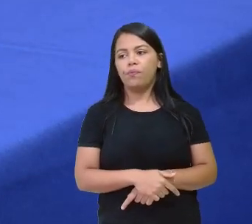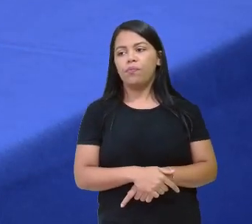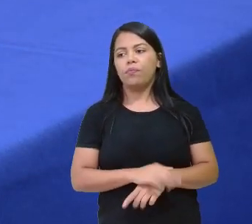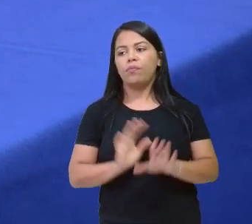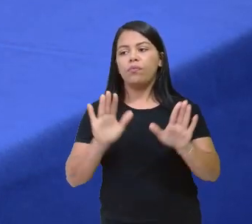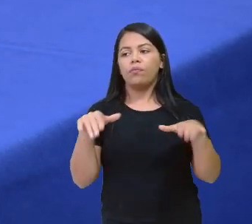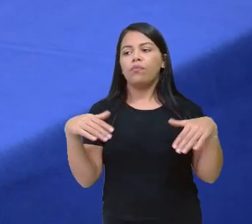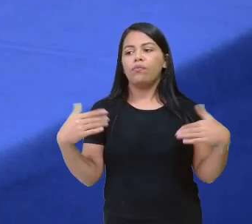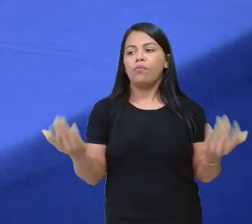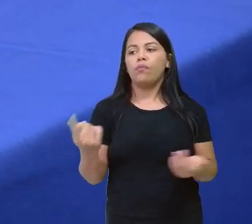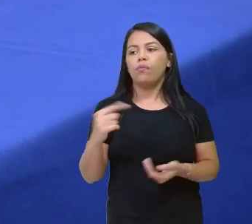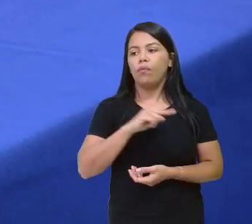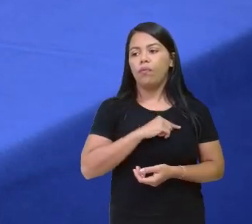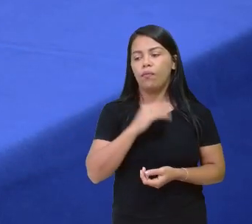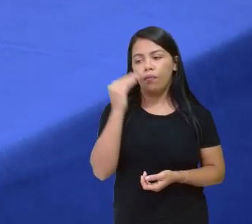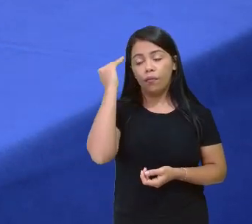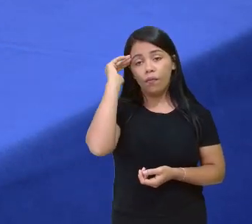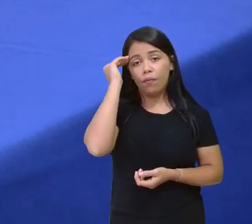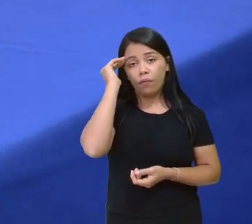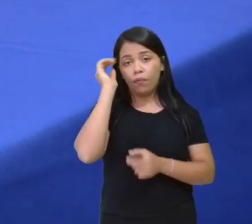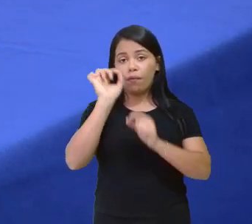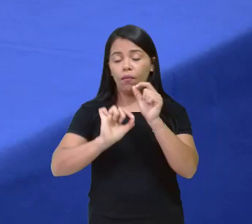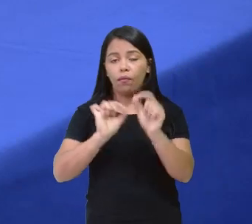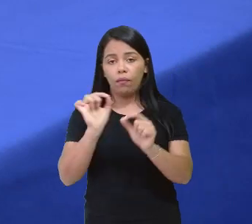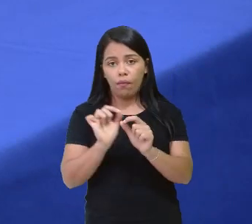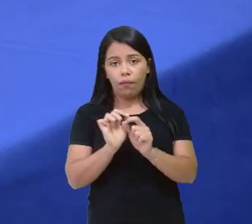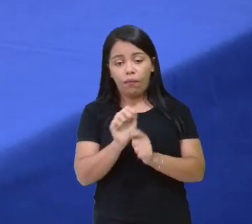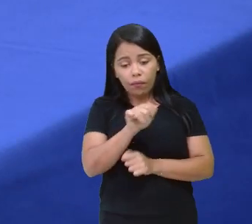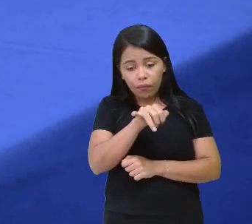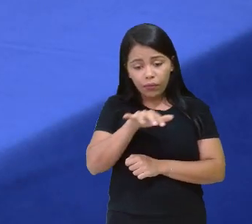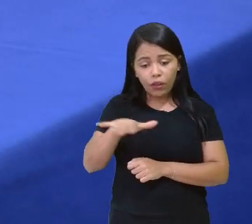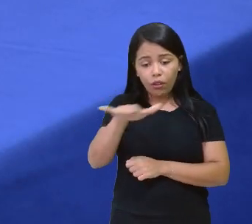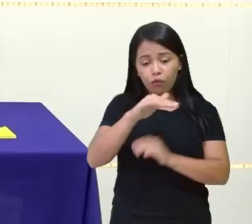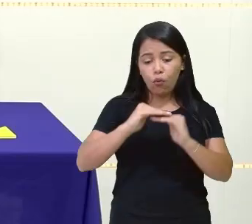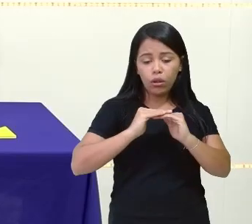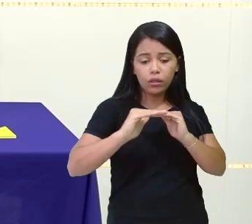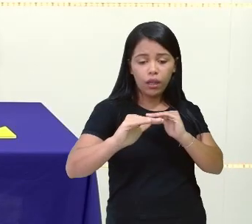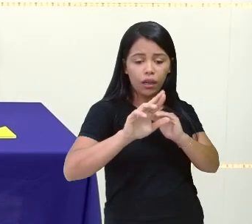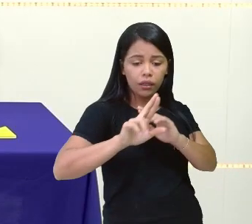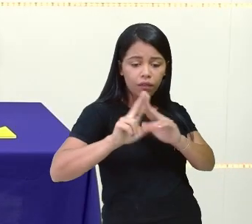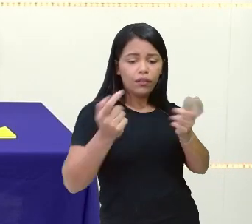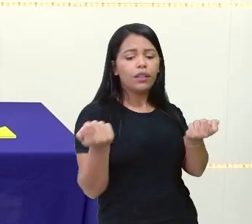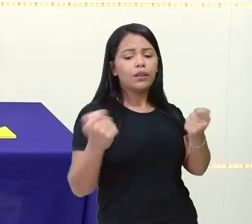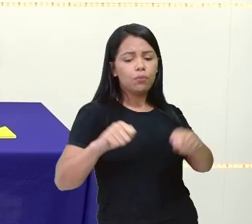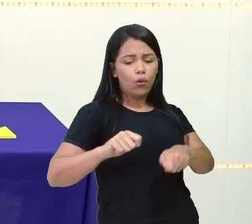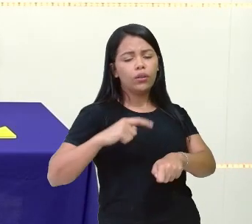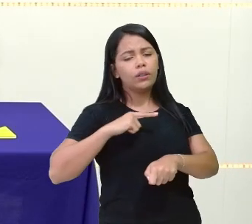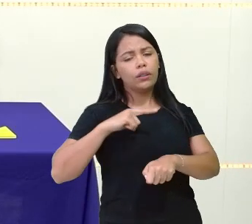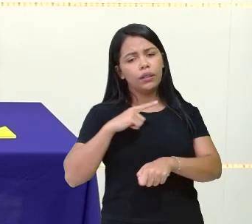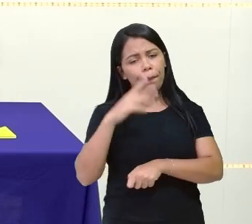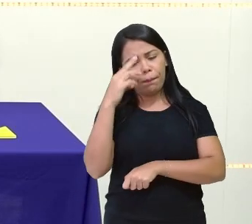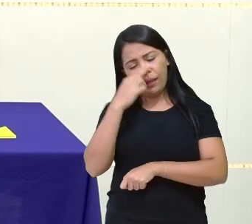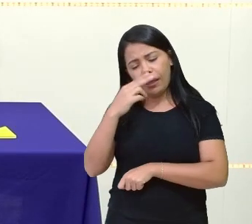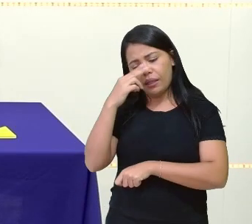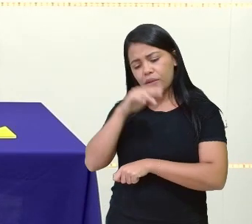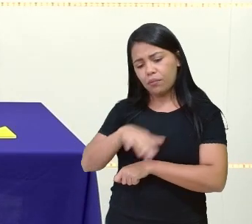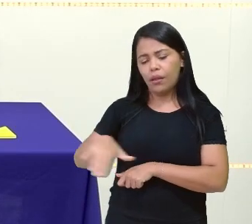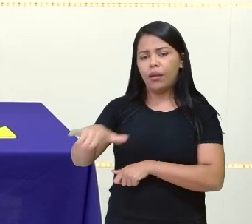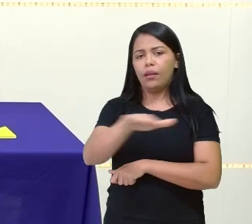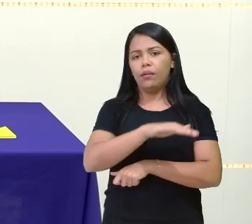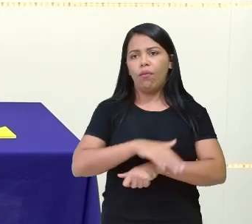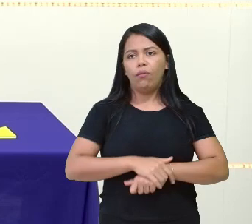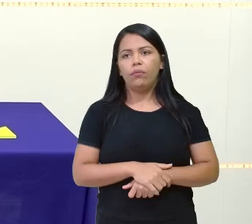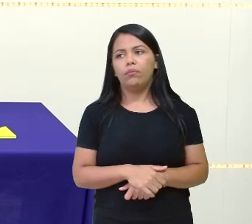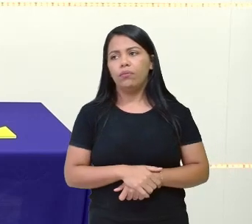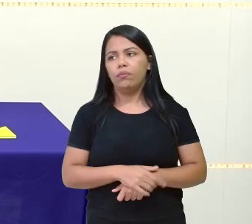é a conclusão que a gente chega? Que figuras diferentes podem apresentar, sim, mesma área.